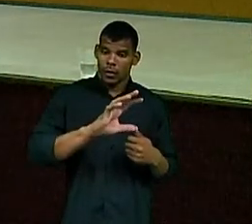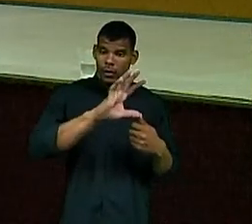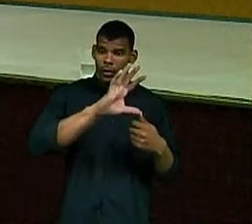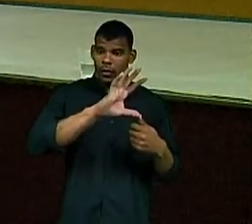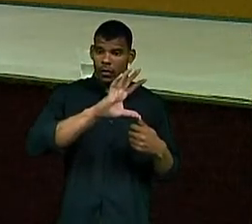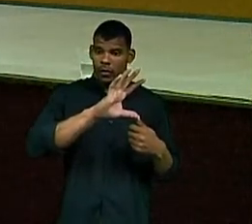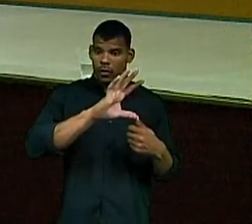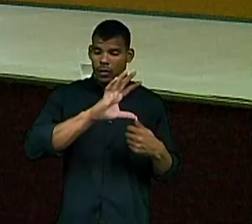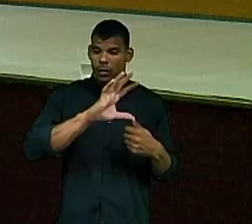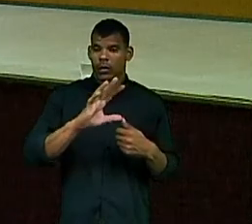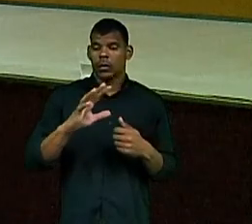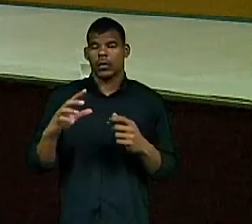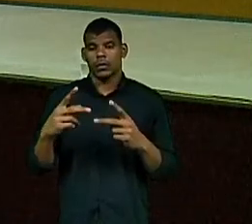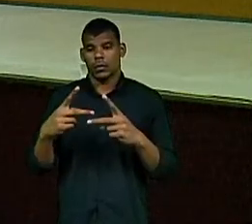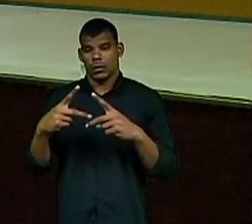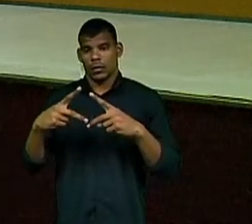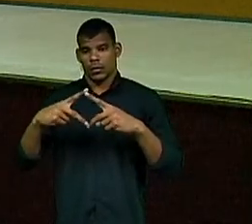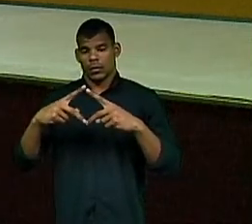secretas